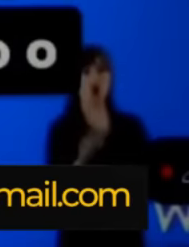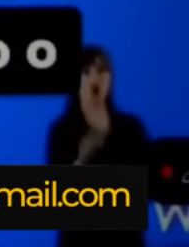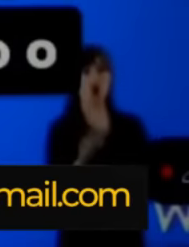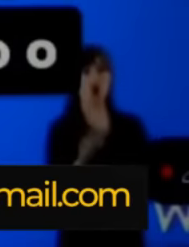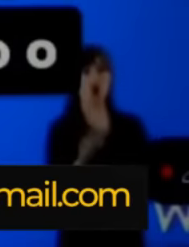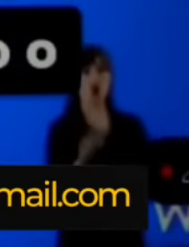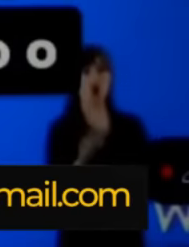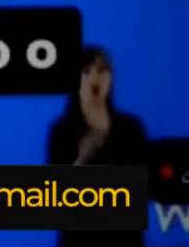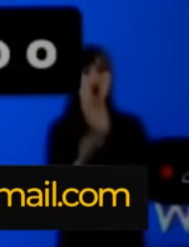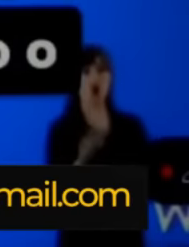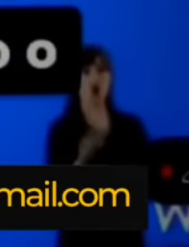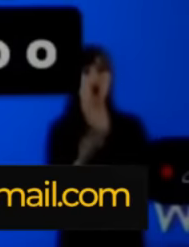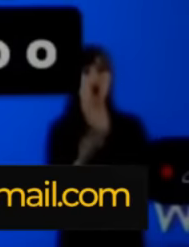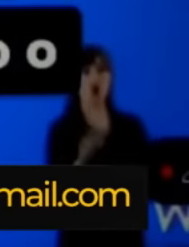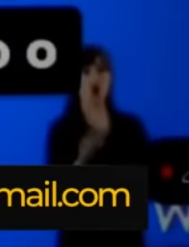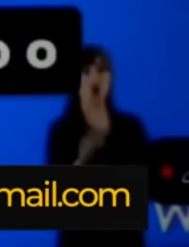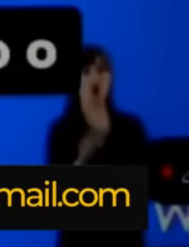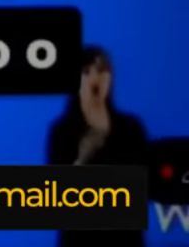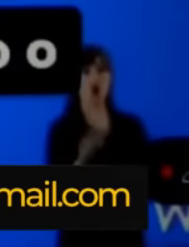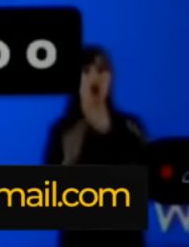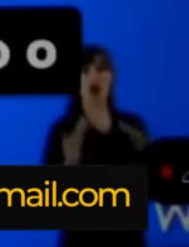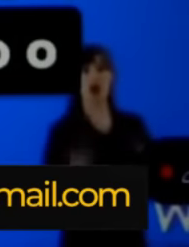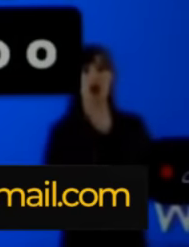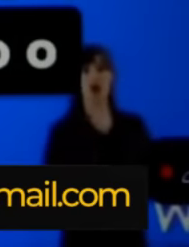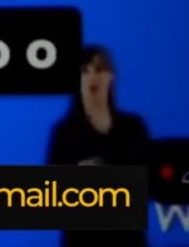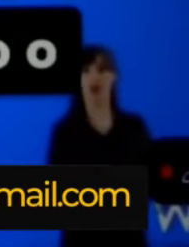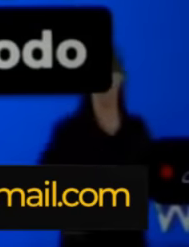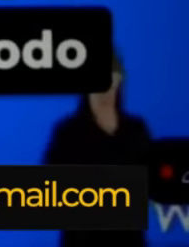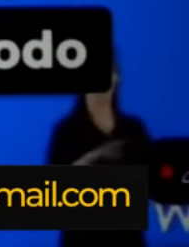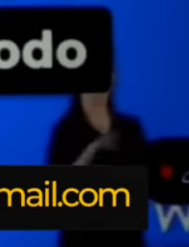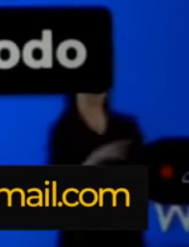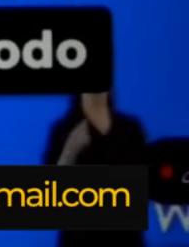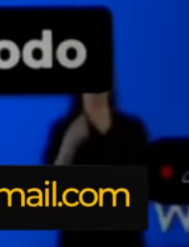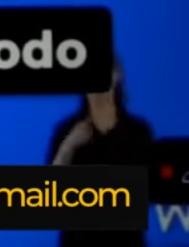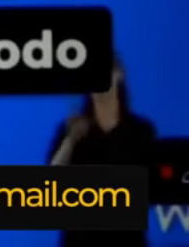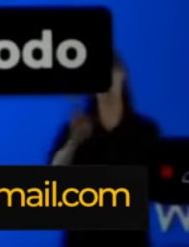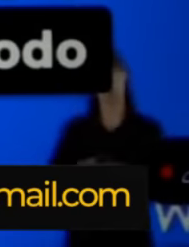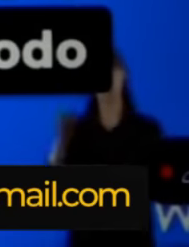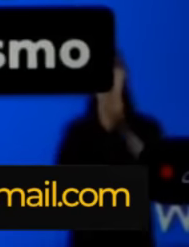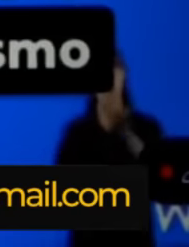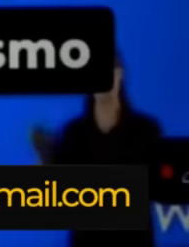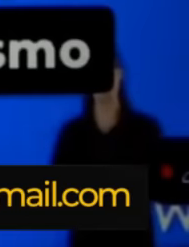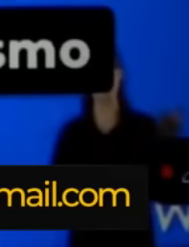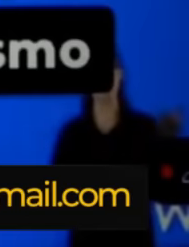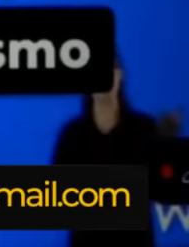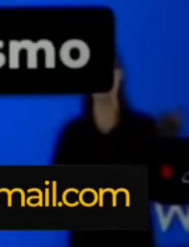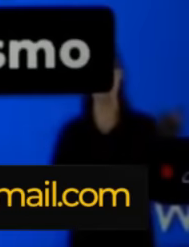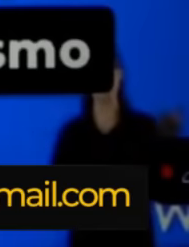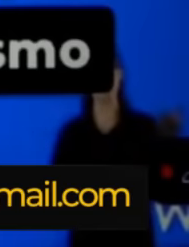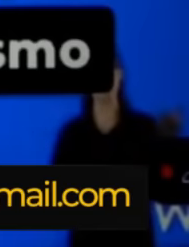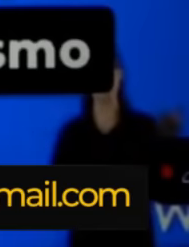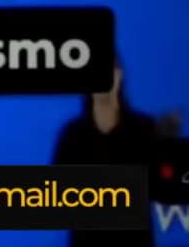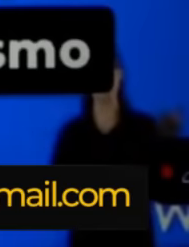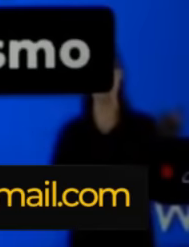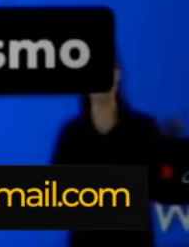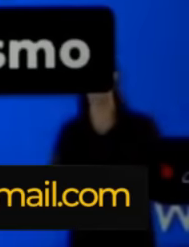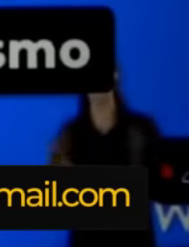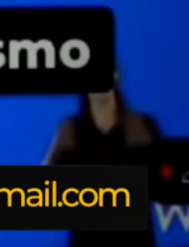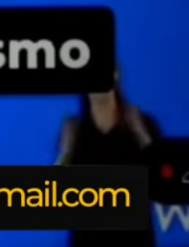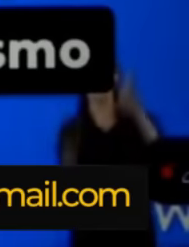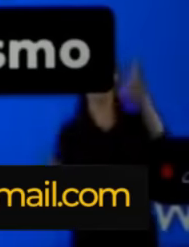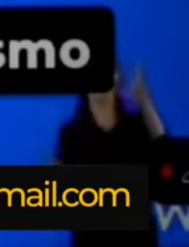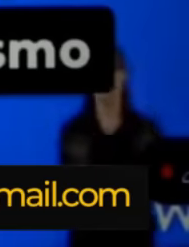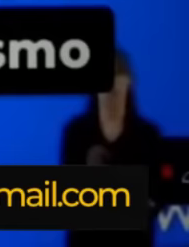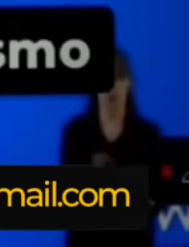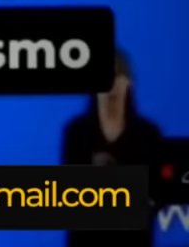Dizem que o ser humano destrói o planeta. Que deve ser protegido a toda costa. Que tem que estar protegido a todo custo.